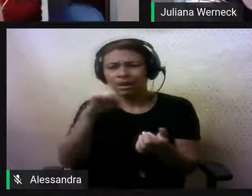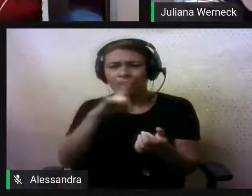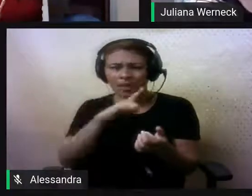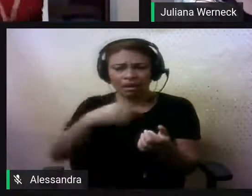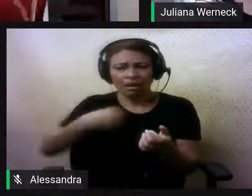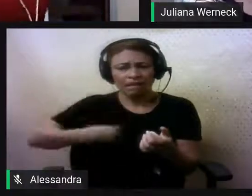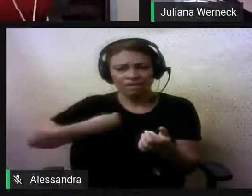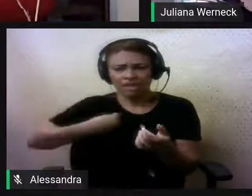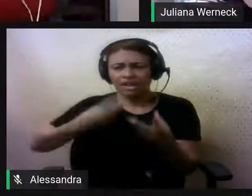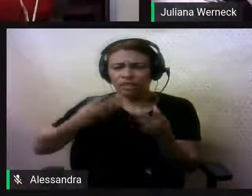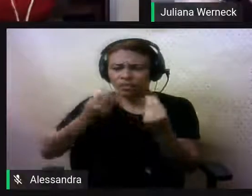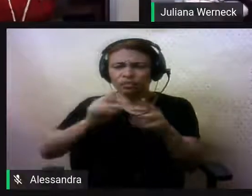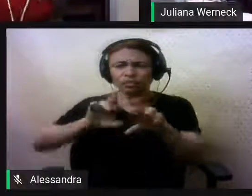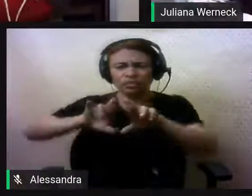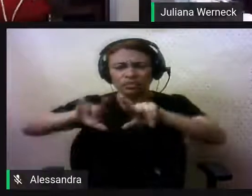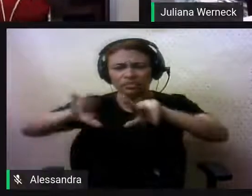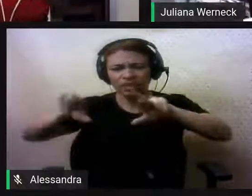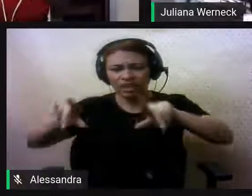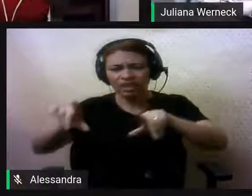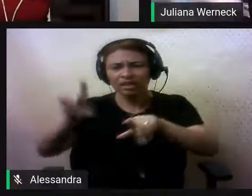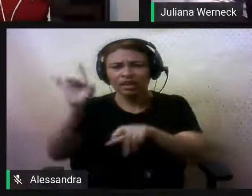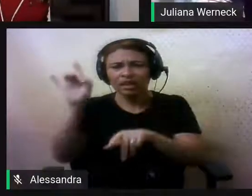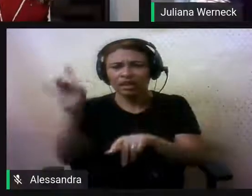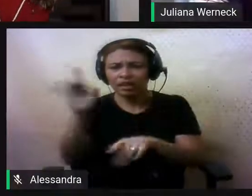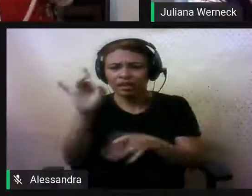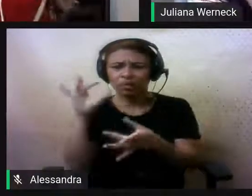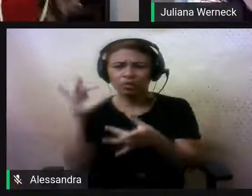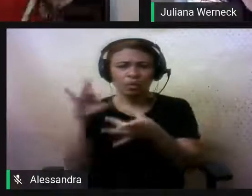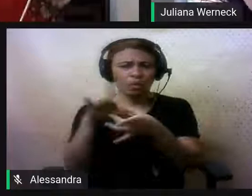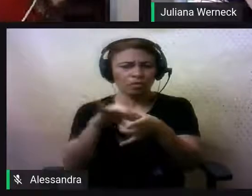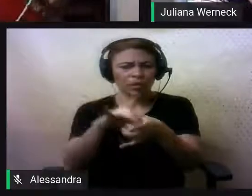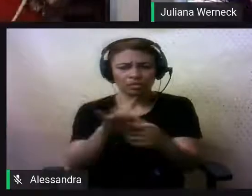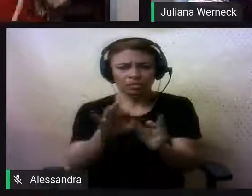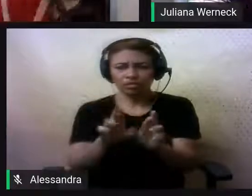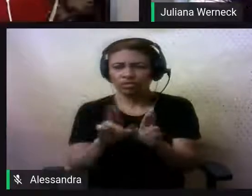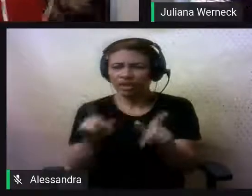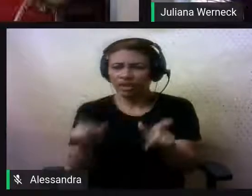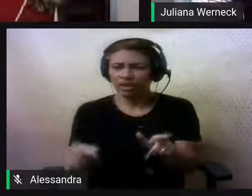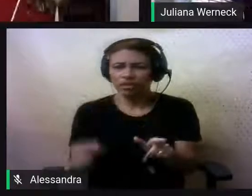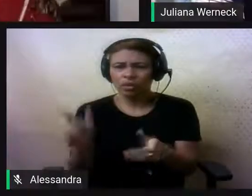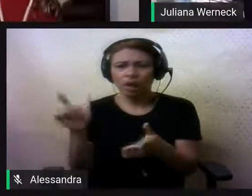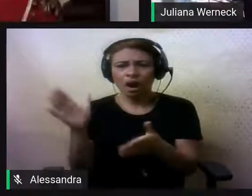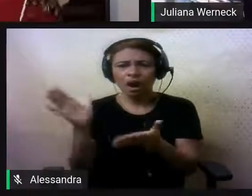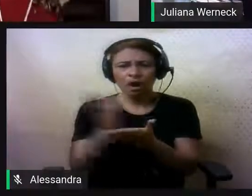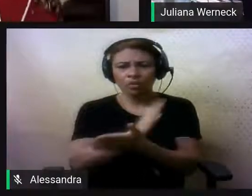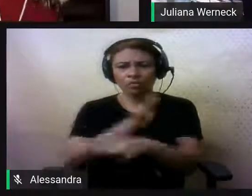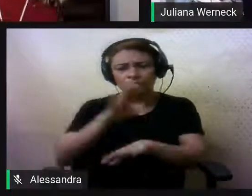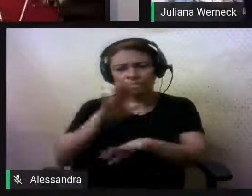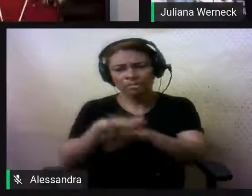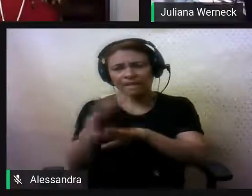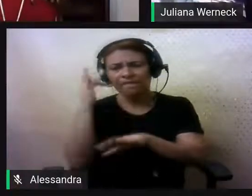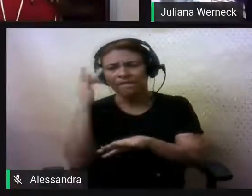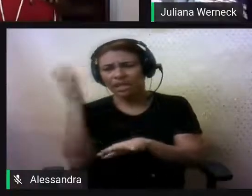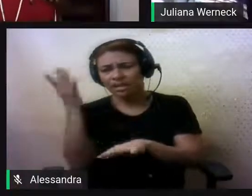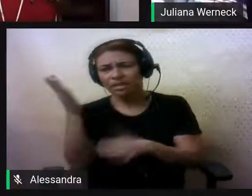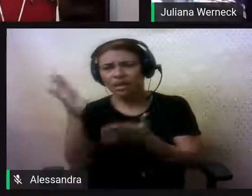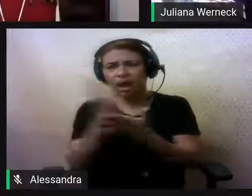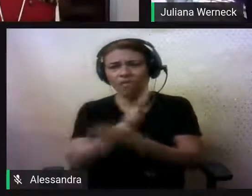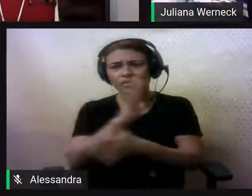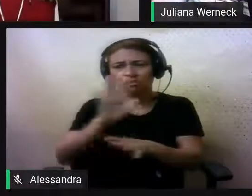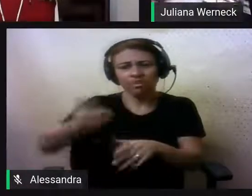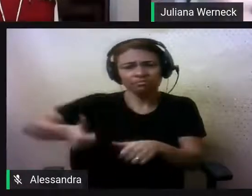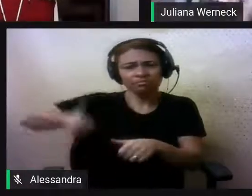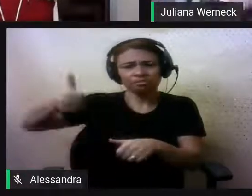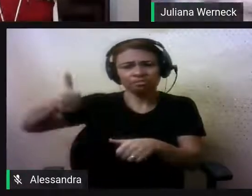muito diferentes, cada um nasce num contexto muito diferente, uns muito mais fáceis, outros muito mais